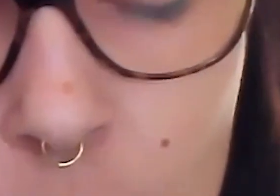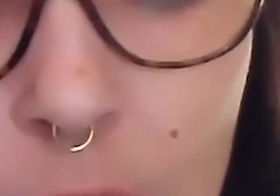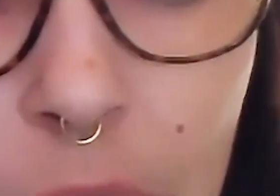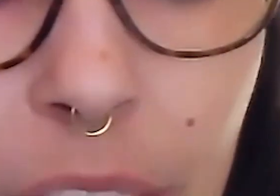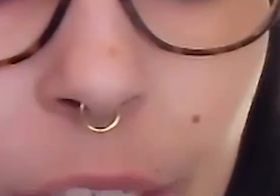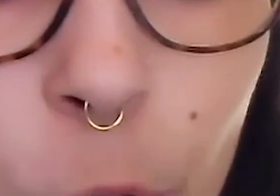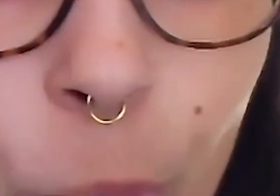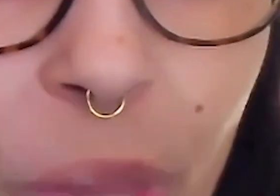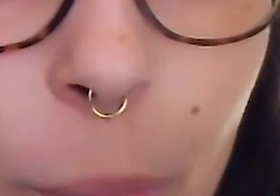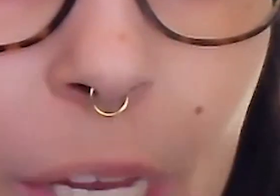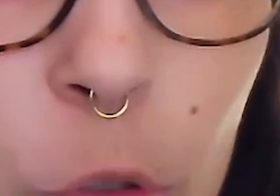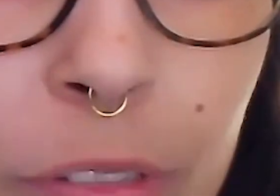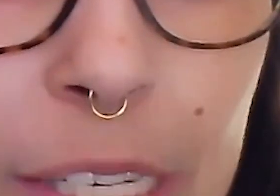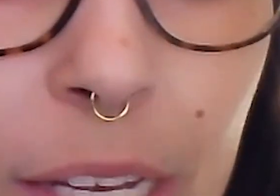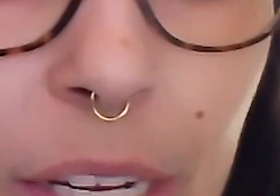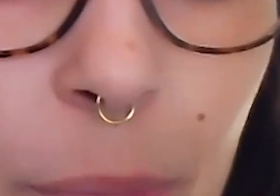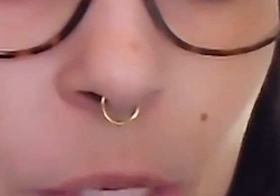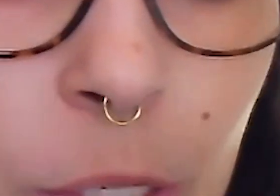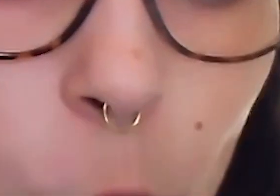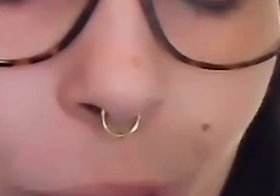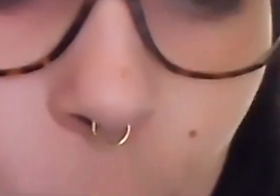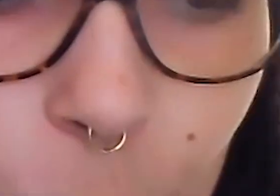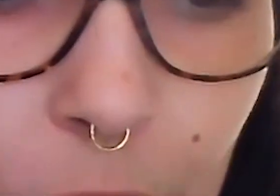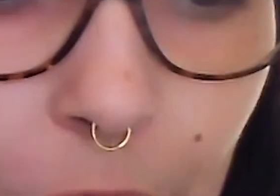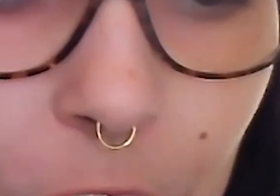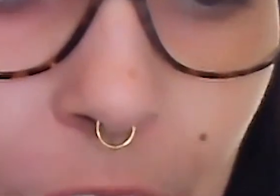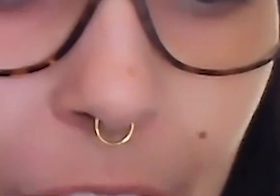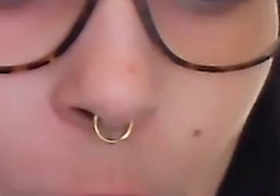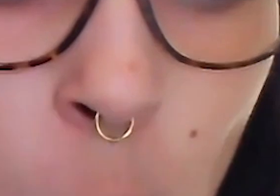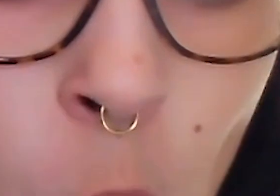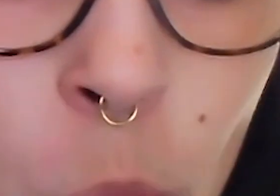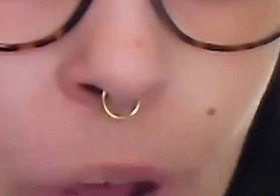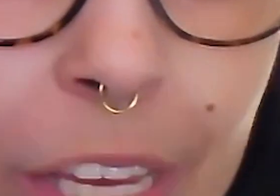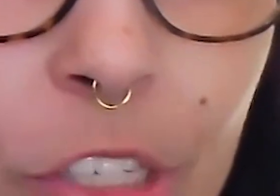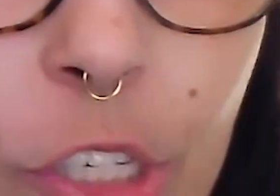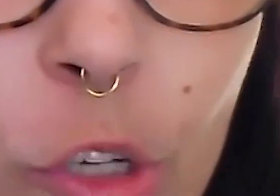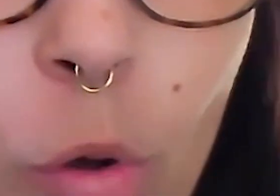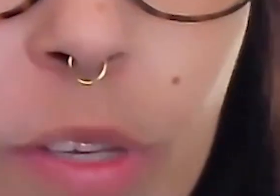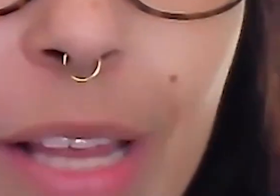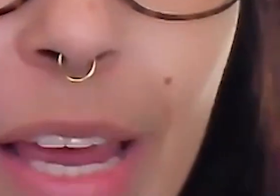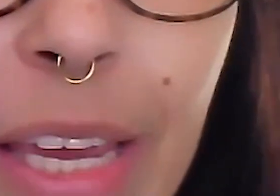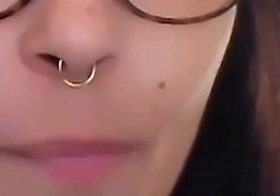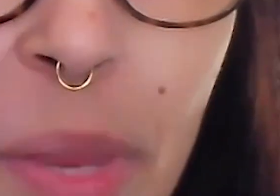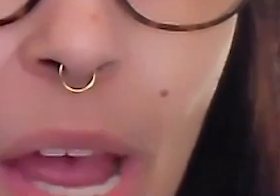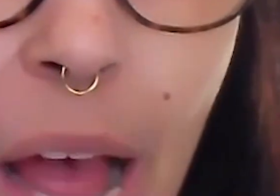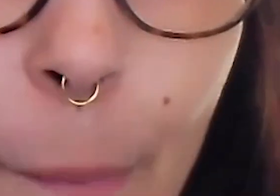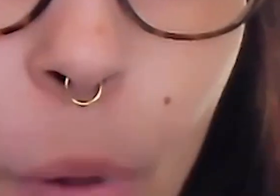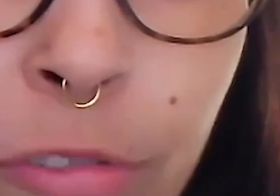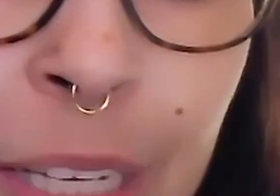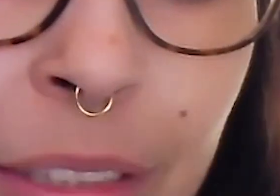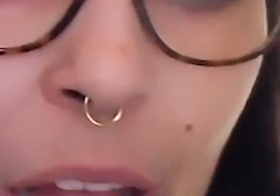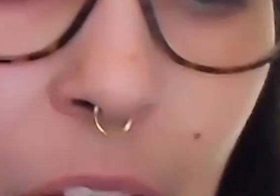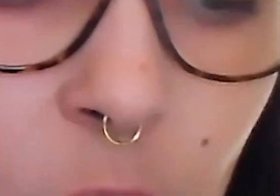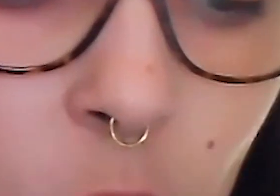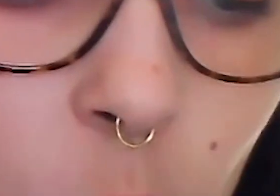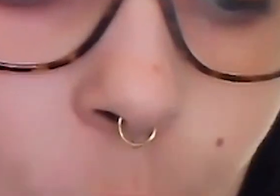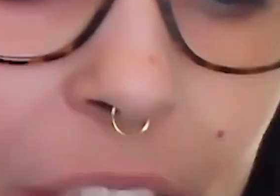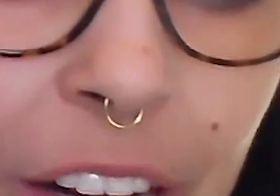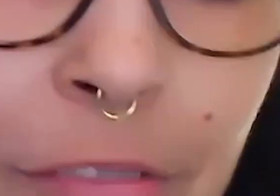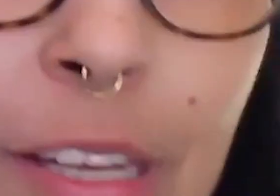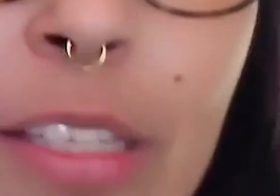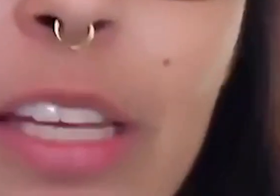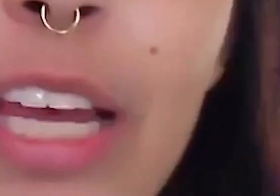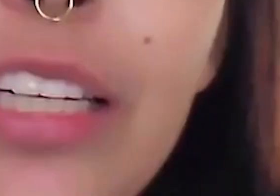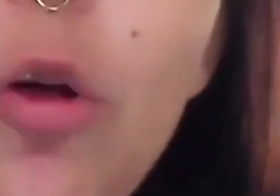entrevistados então a minha dúvida seria mais ou menos o seguinte eh com como é que a gente consegue aproveitar